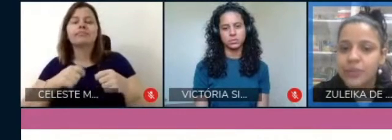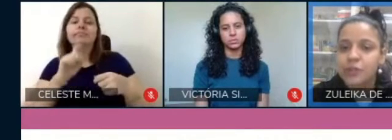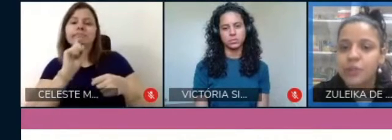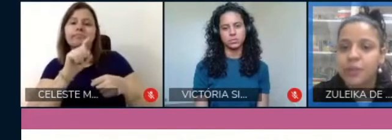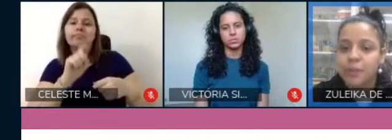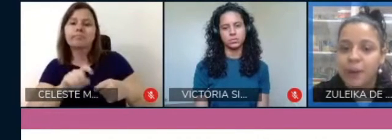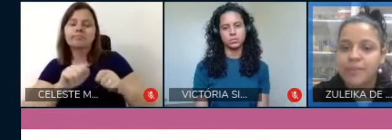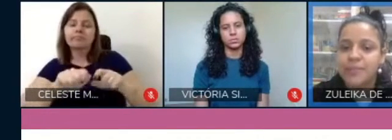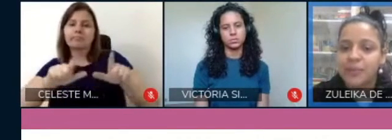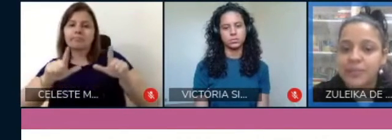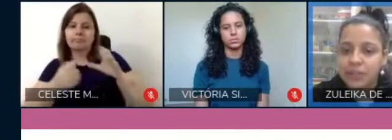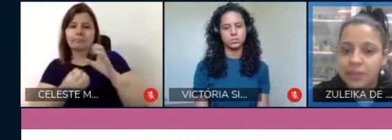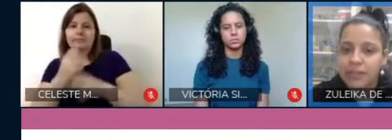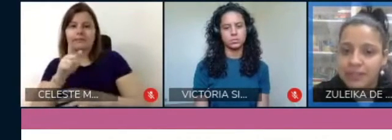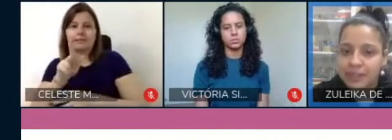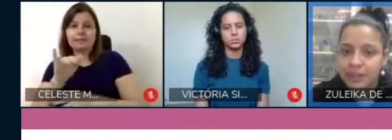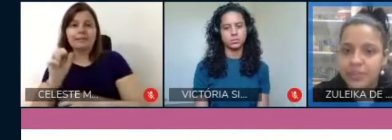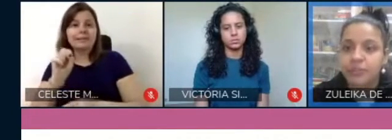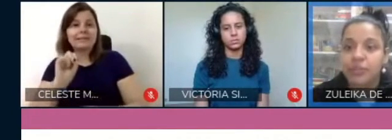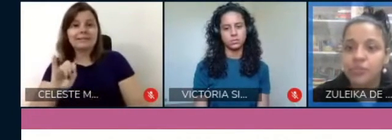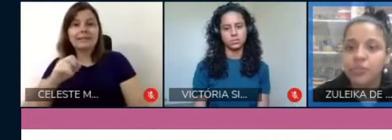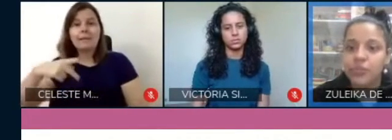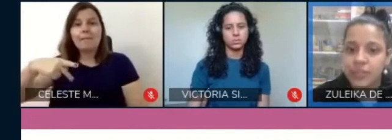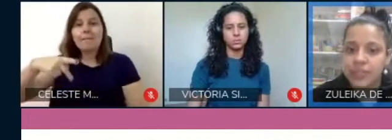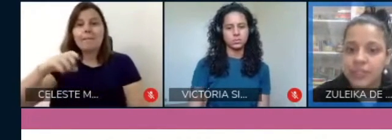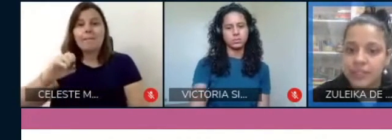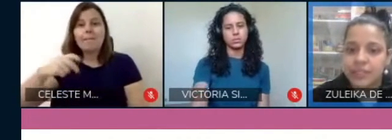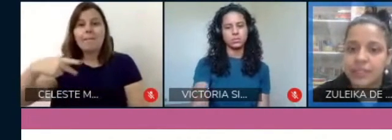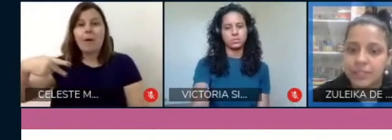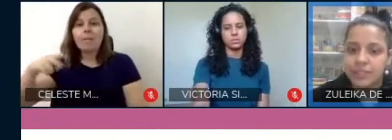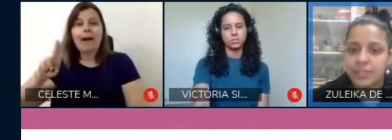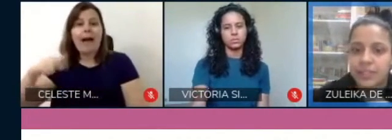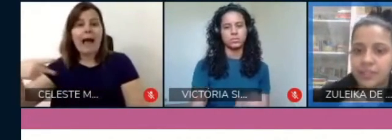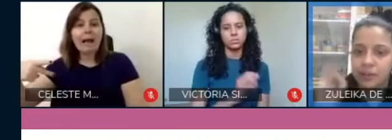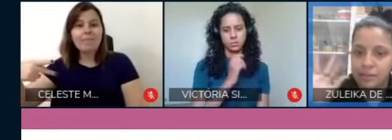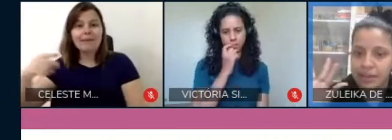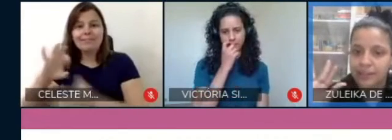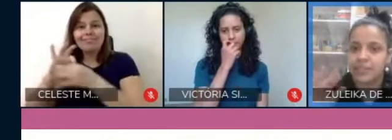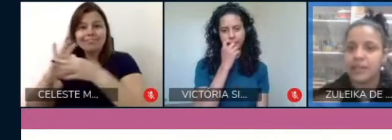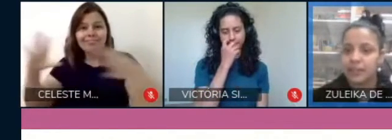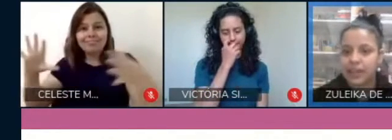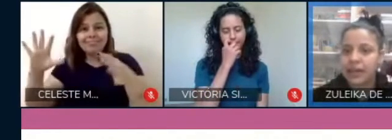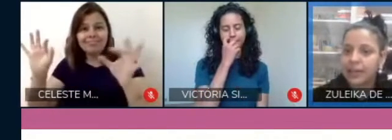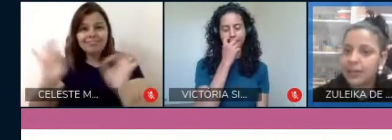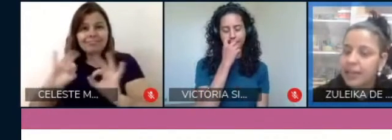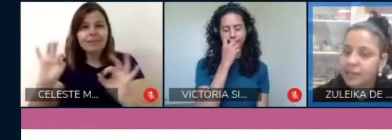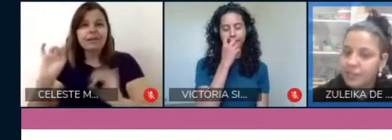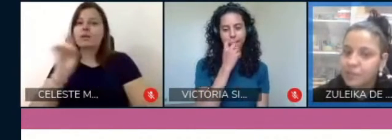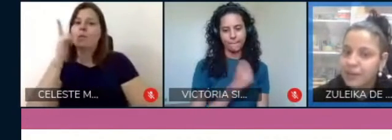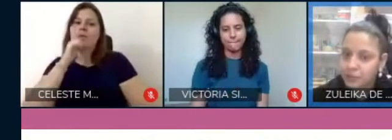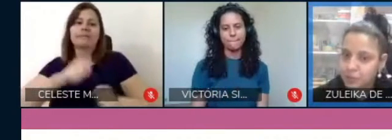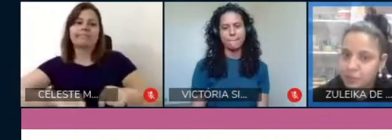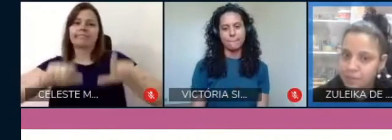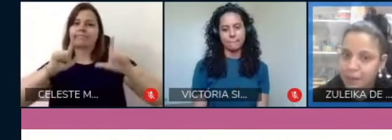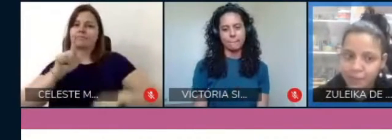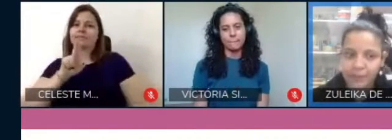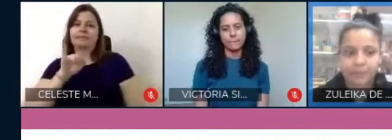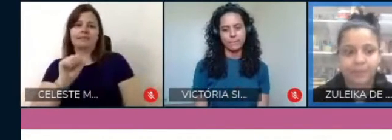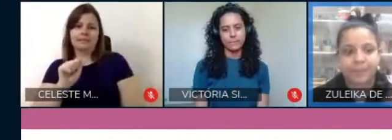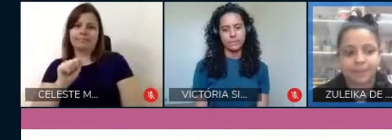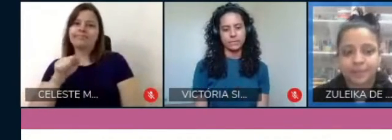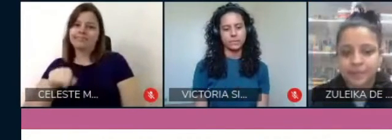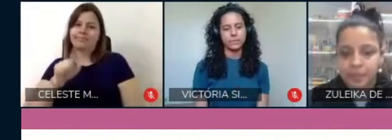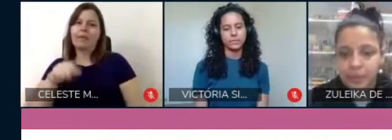Se os pop-ups não estão habilitados, eu não vou conseguir que as guias sejam abertas, tá? Ele é em formato de